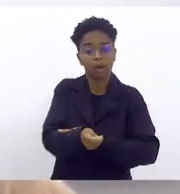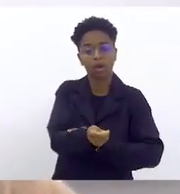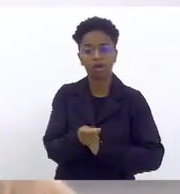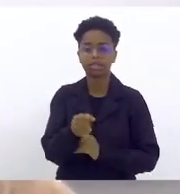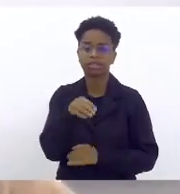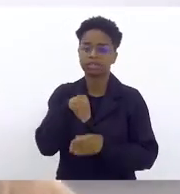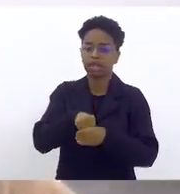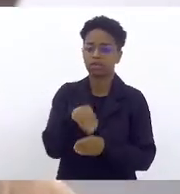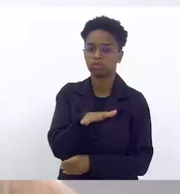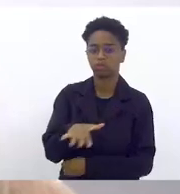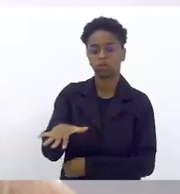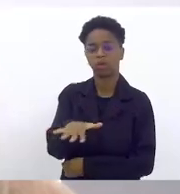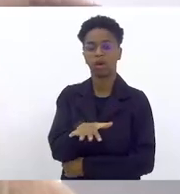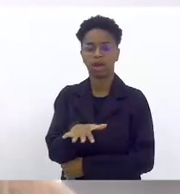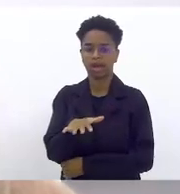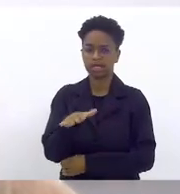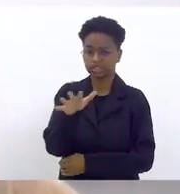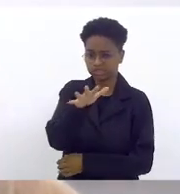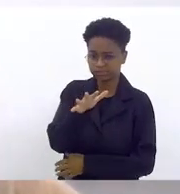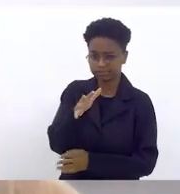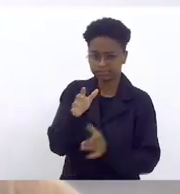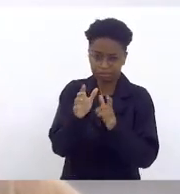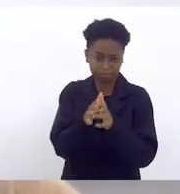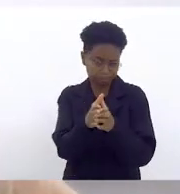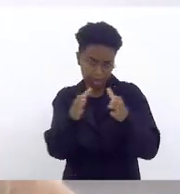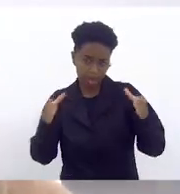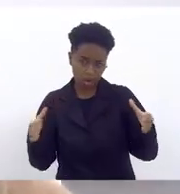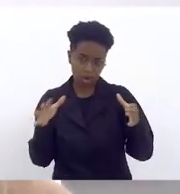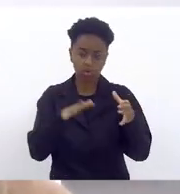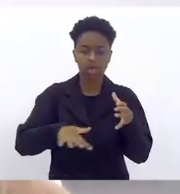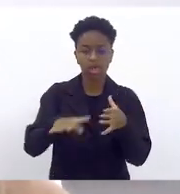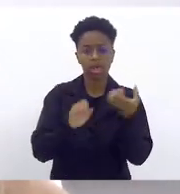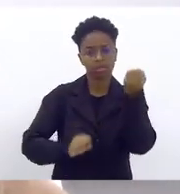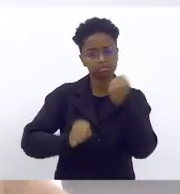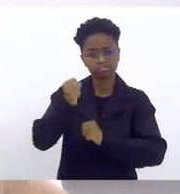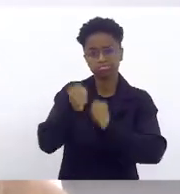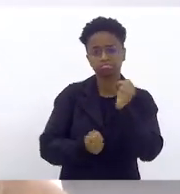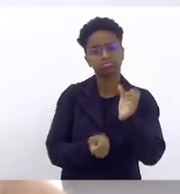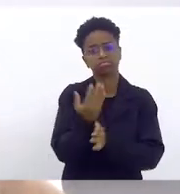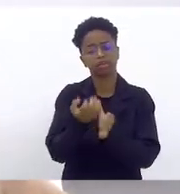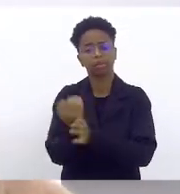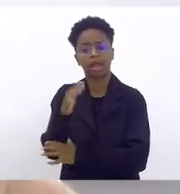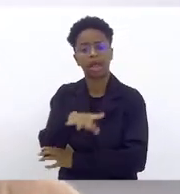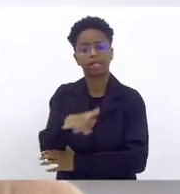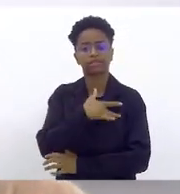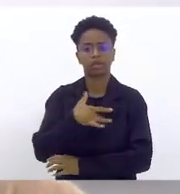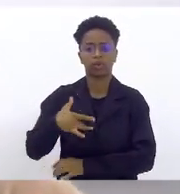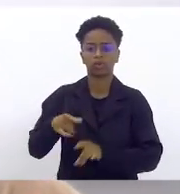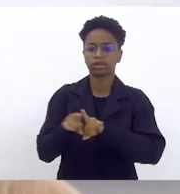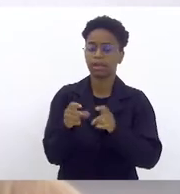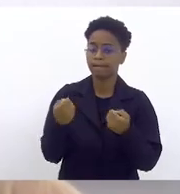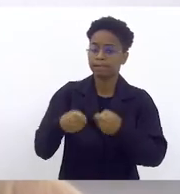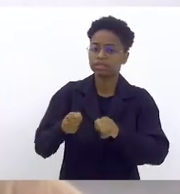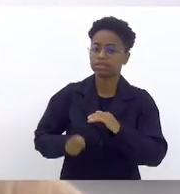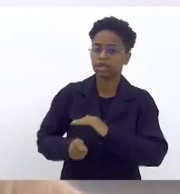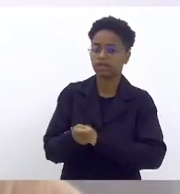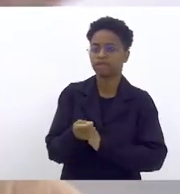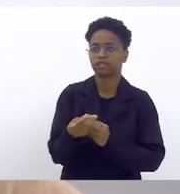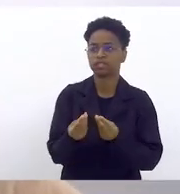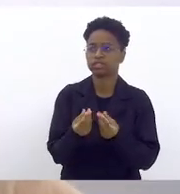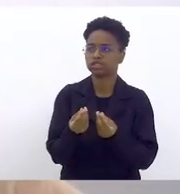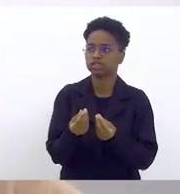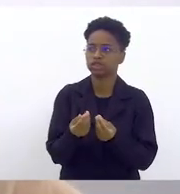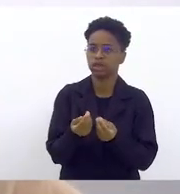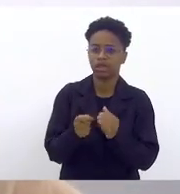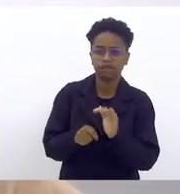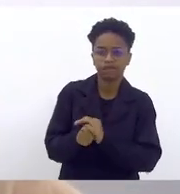dentro dessa cadeia mais geral da produção do complexo industrial da saúde com a necessidade de investir